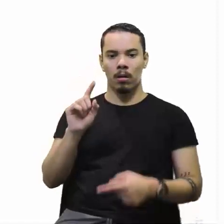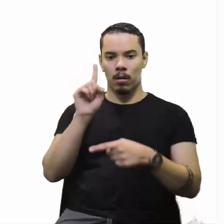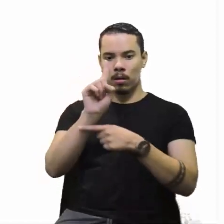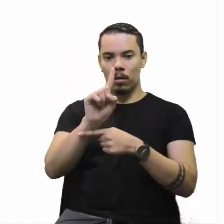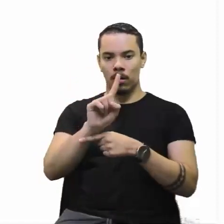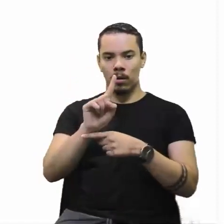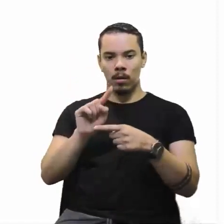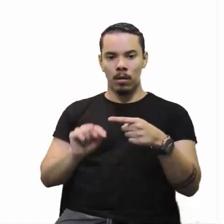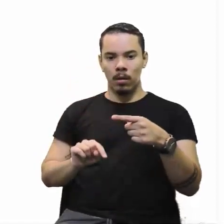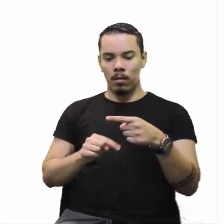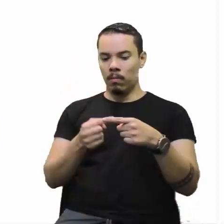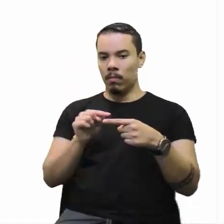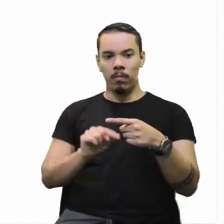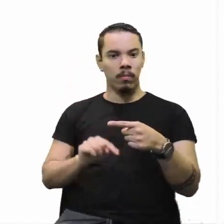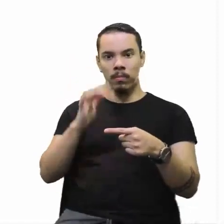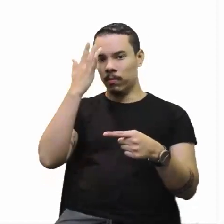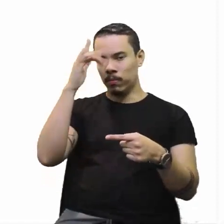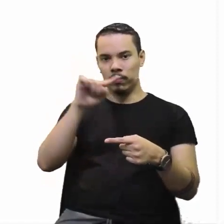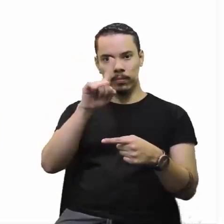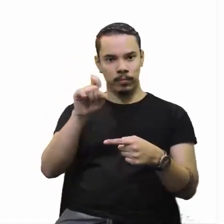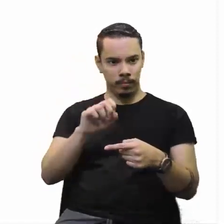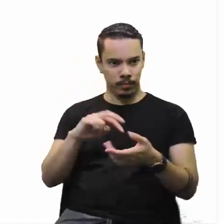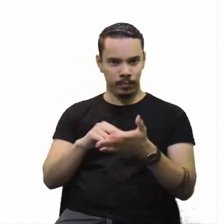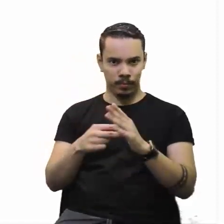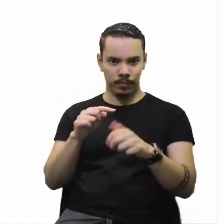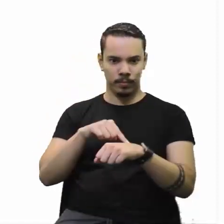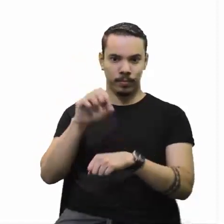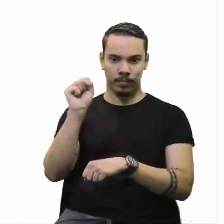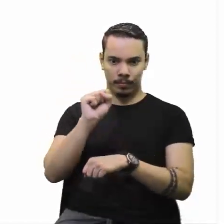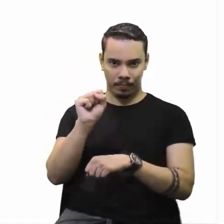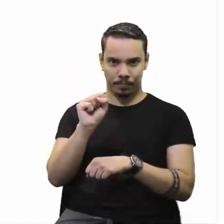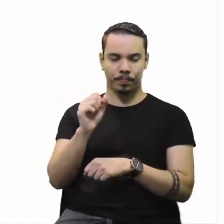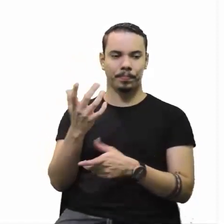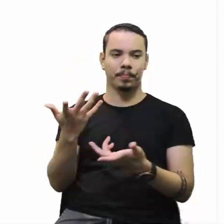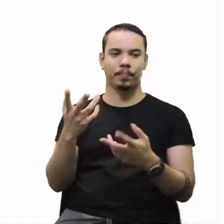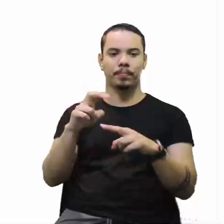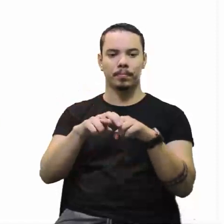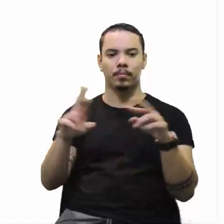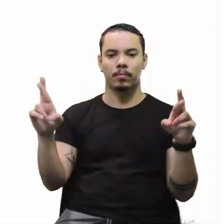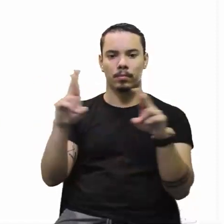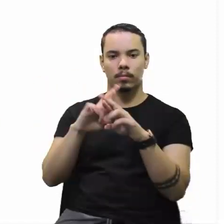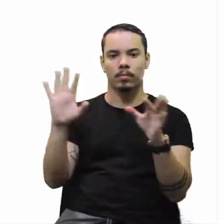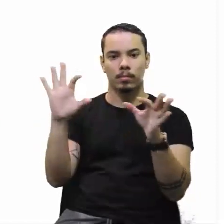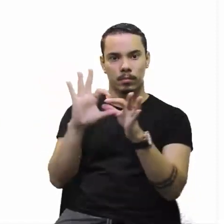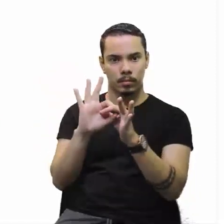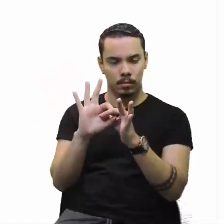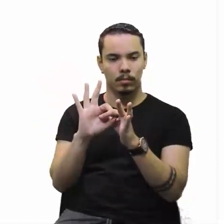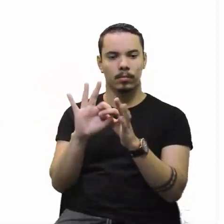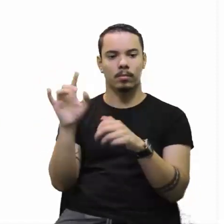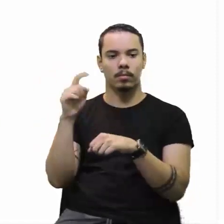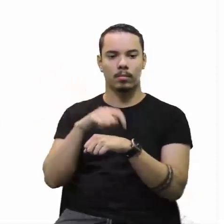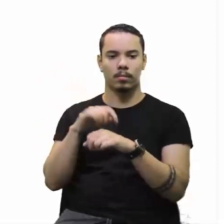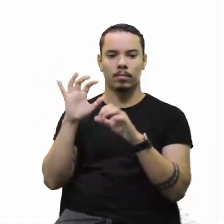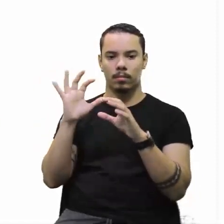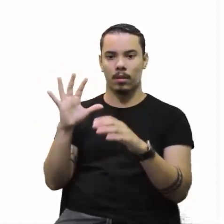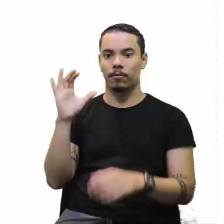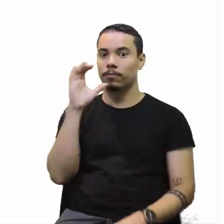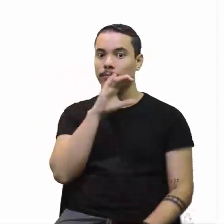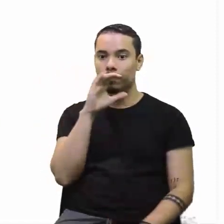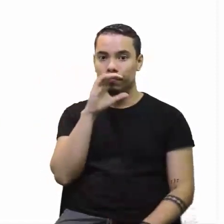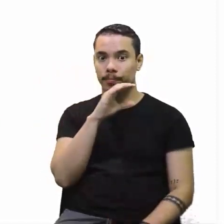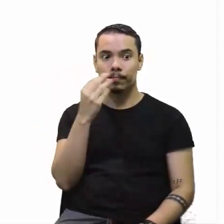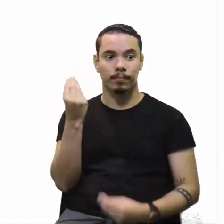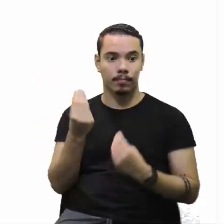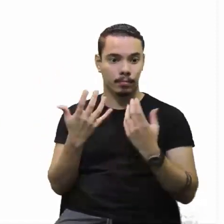lembrando lá, o período é dado em segundos, isso. Então por isso que está relacionado aí, então, porque a distância é sobre tempo, a velocidade. E aqui